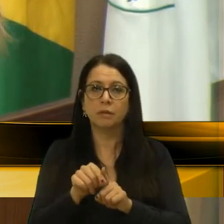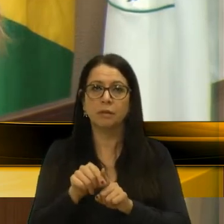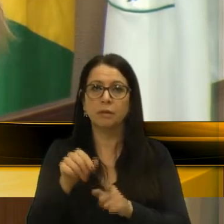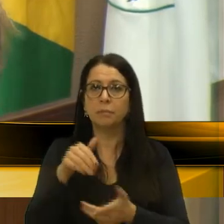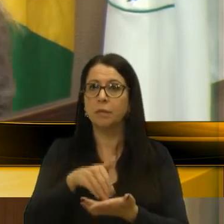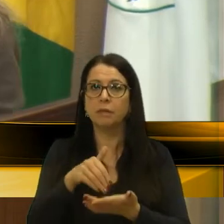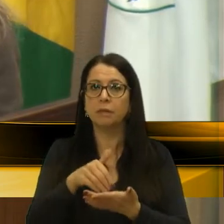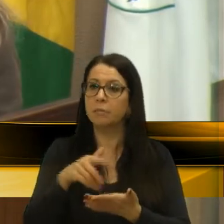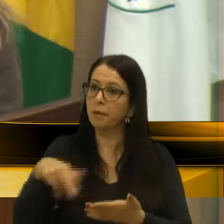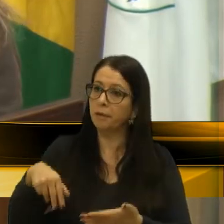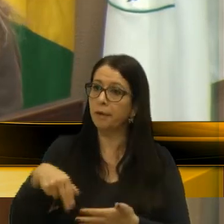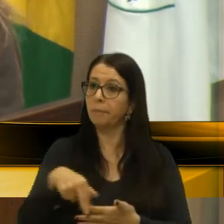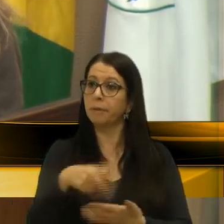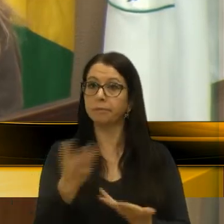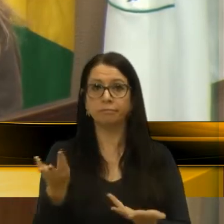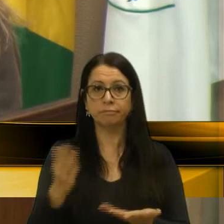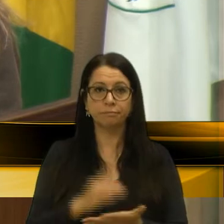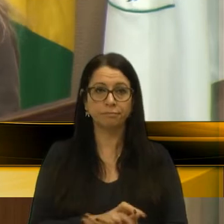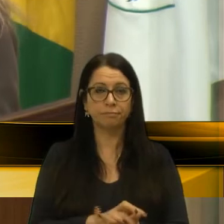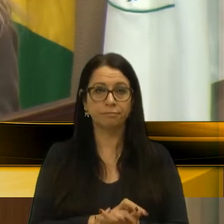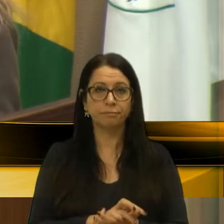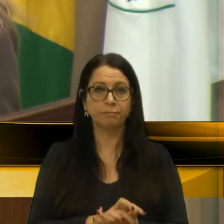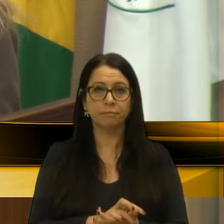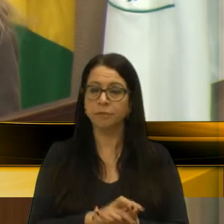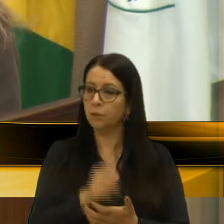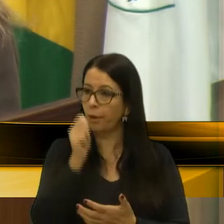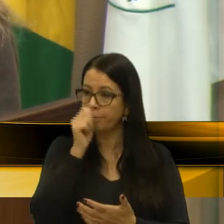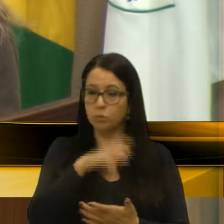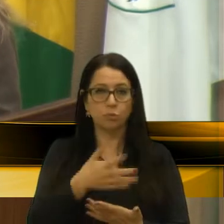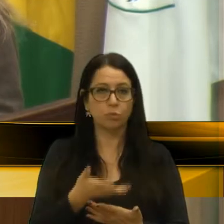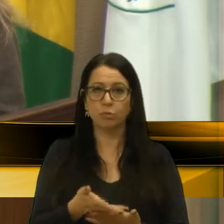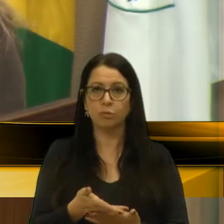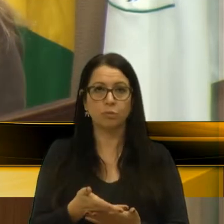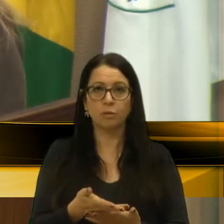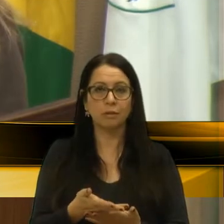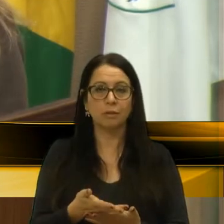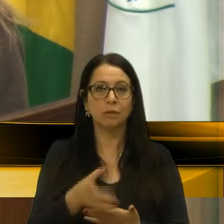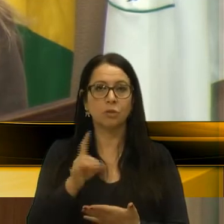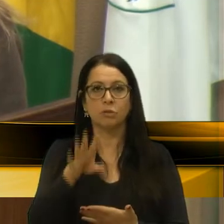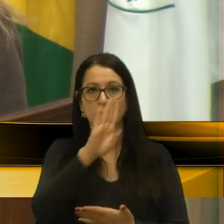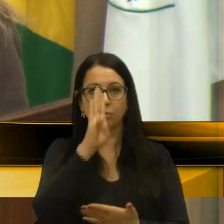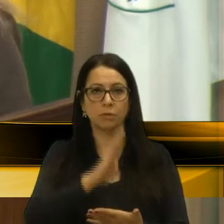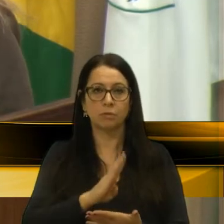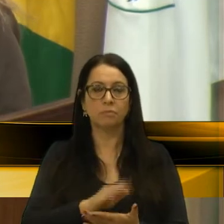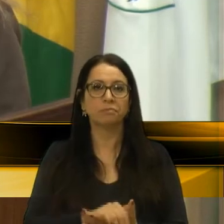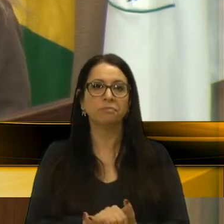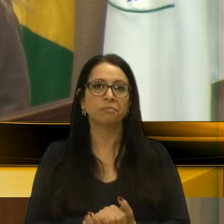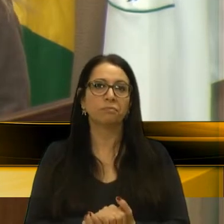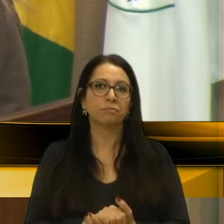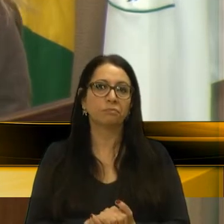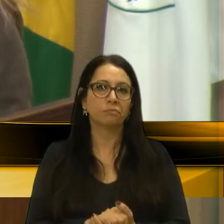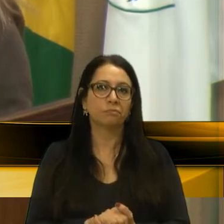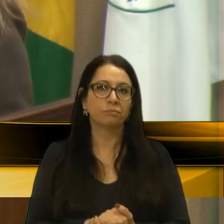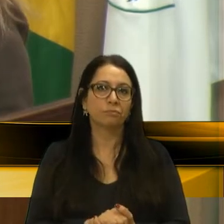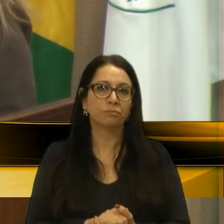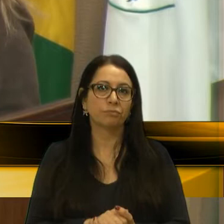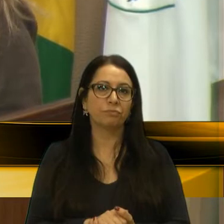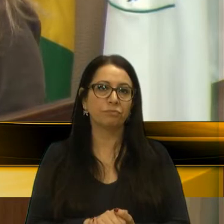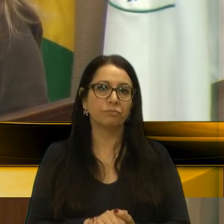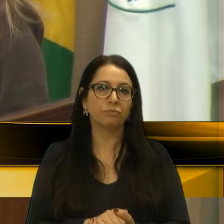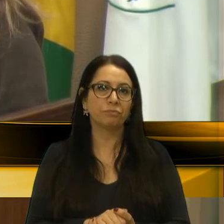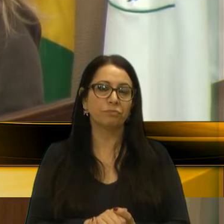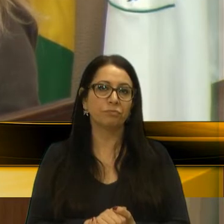e sai caminhando do fórum. Isso é um absurdo. Isso é só no Brasil, né?